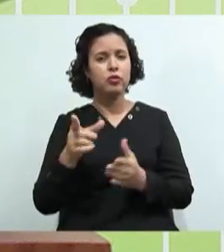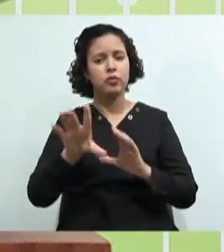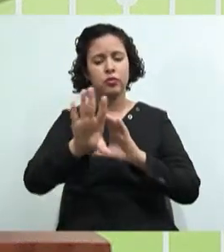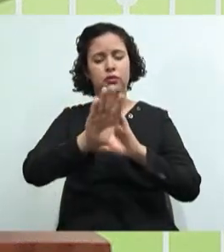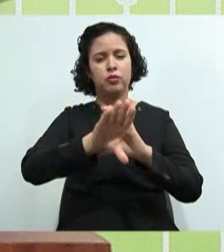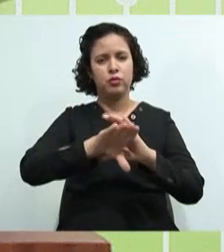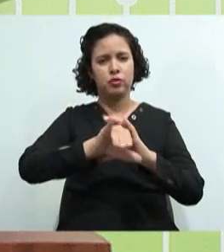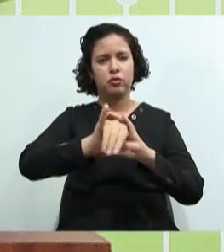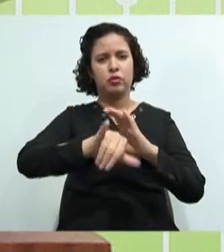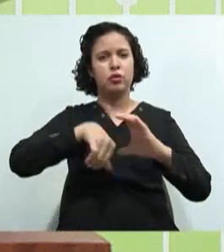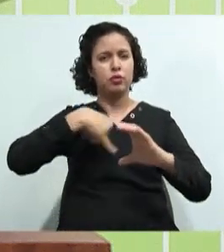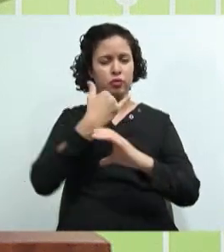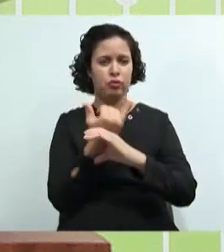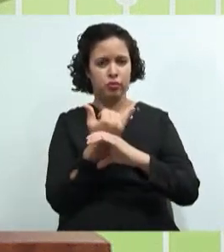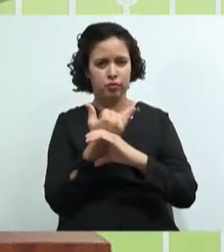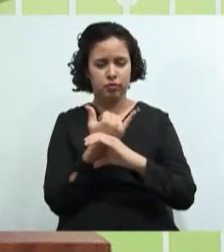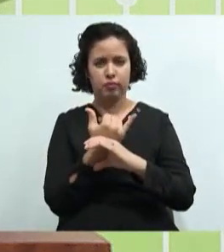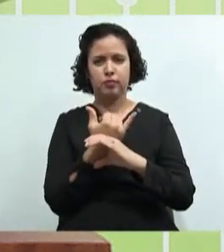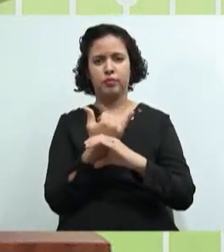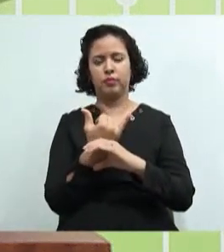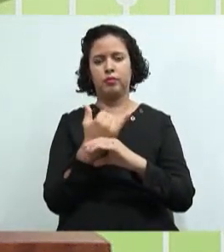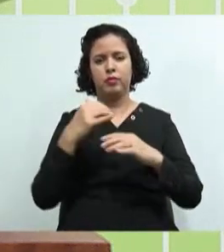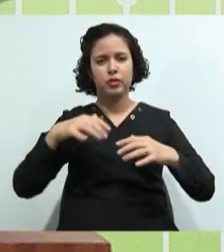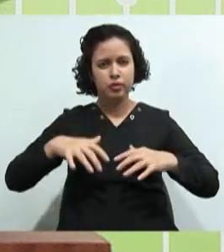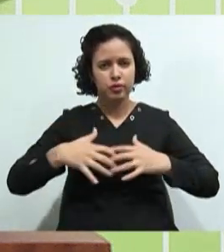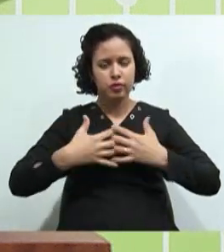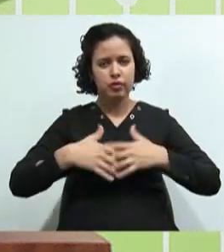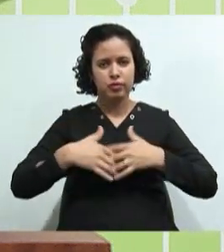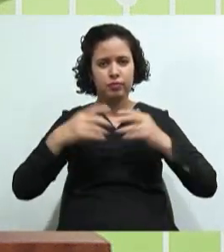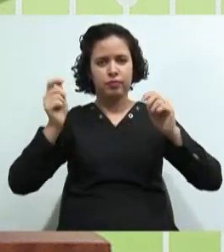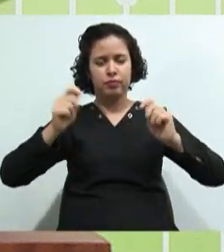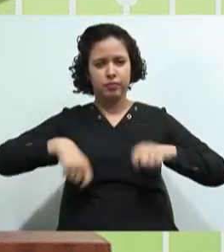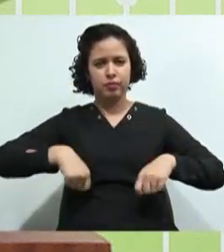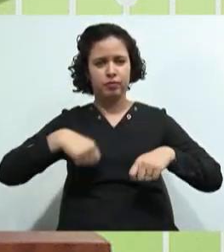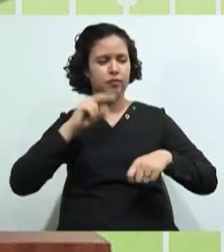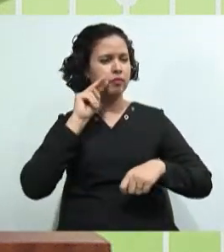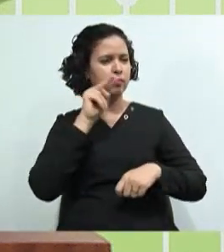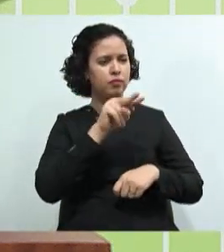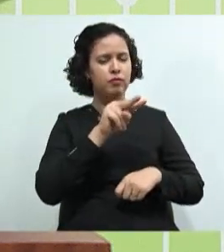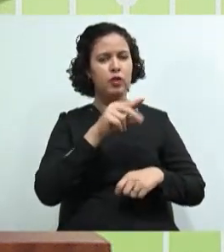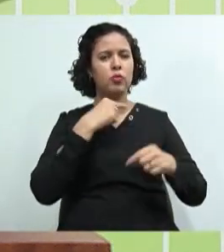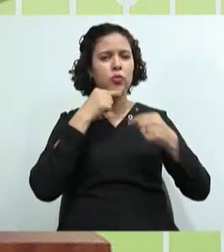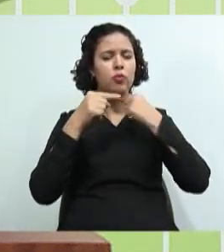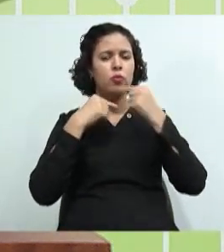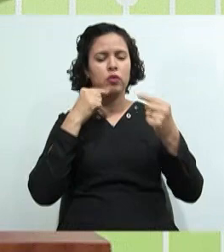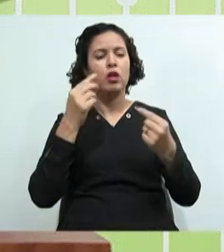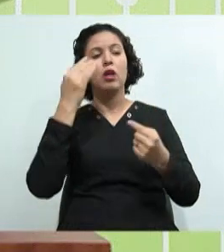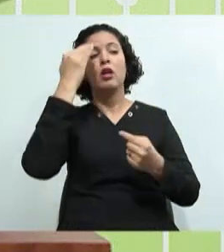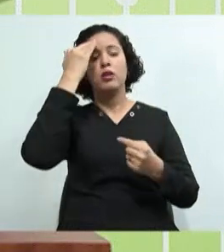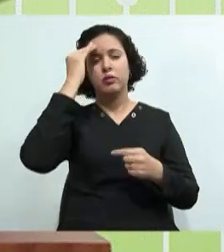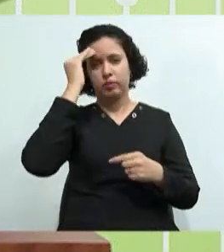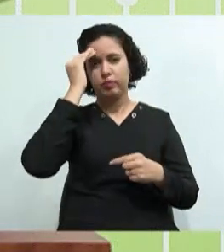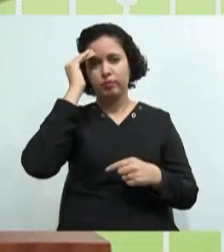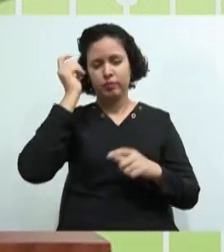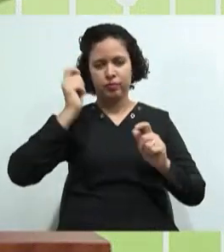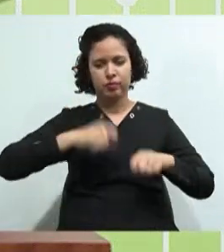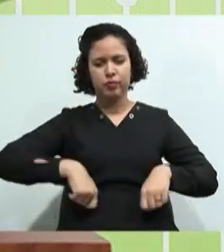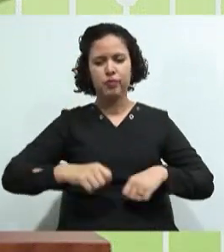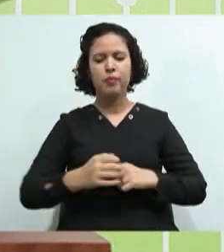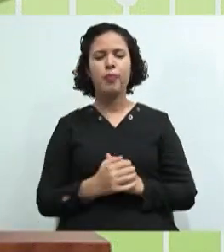e reassiste essa aula, porque com certeza você vai tirar todas as suas dúvidas. E é claro, cada etapa você vai montando uma